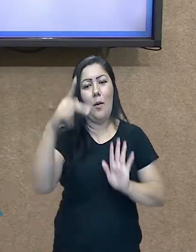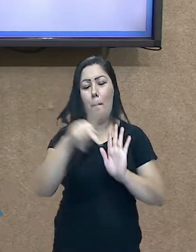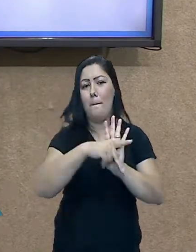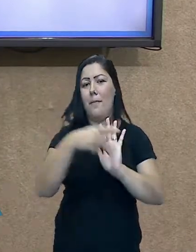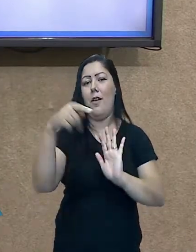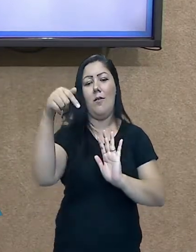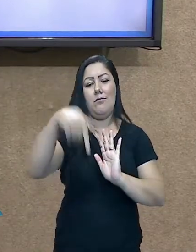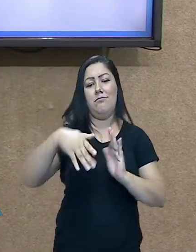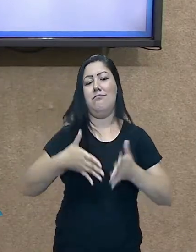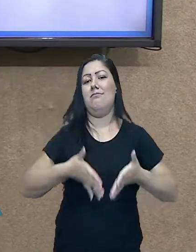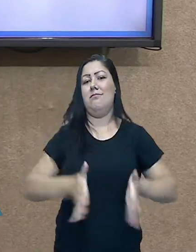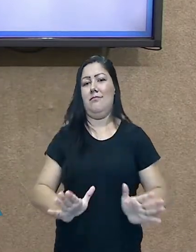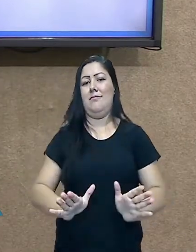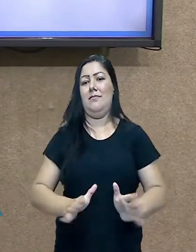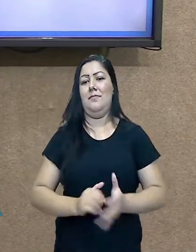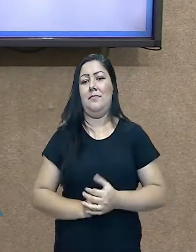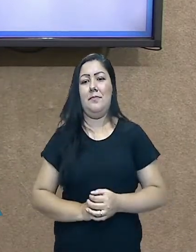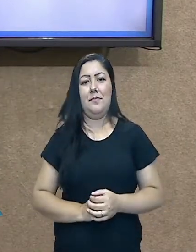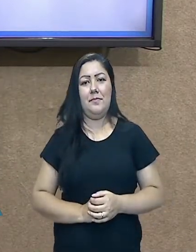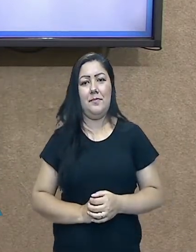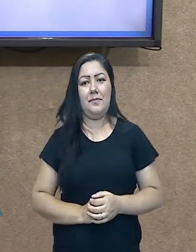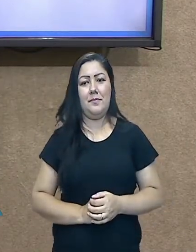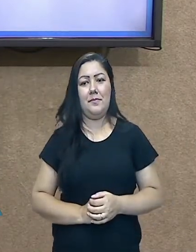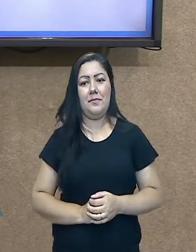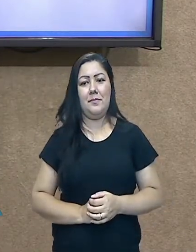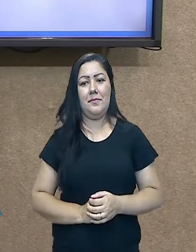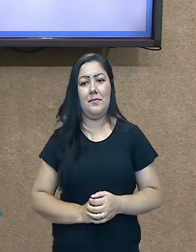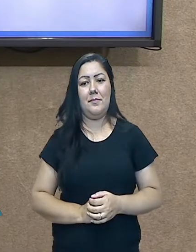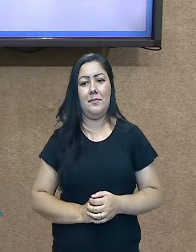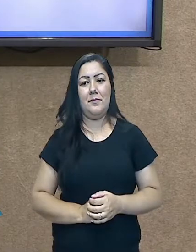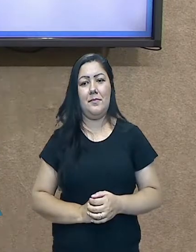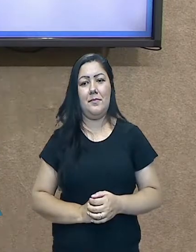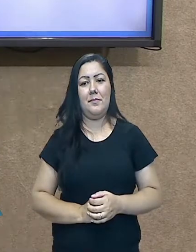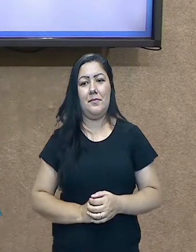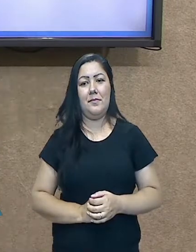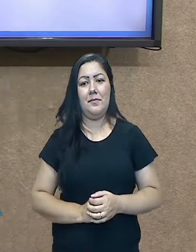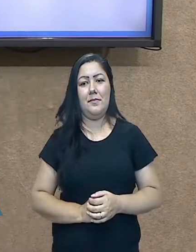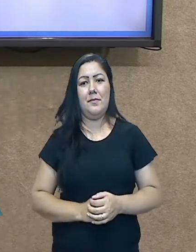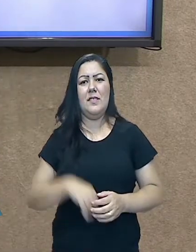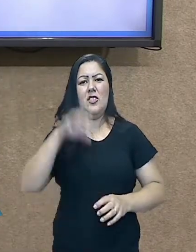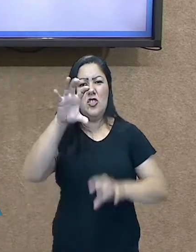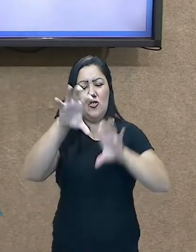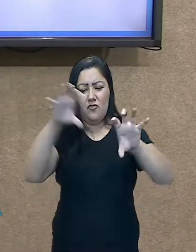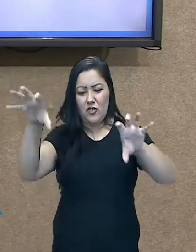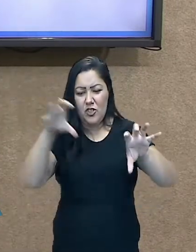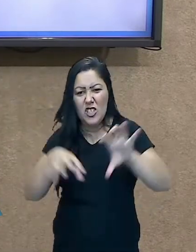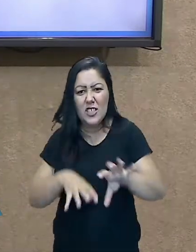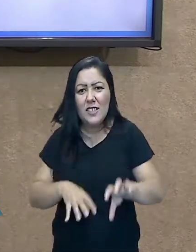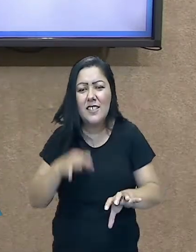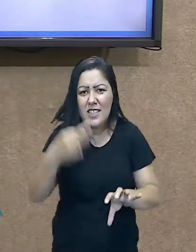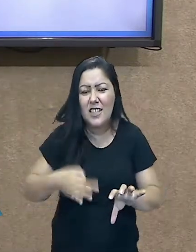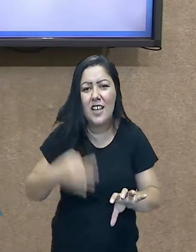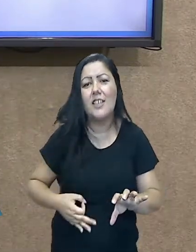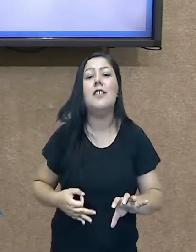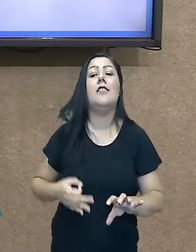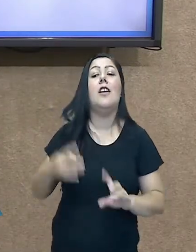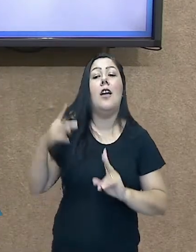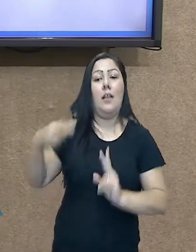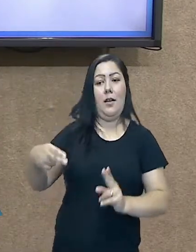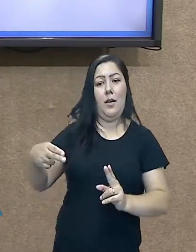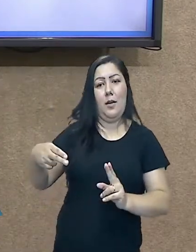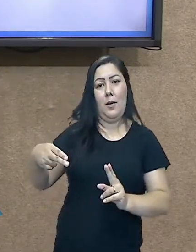não estavam distribuídos conforme essa divisão aqui, tá?